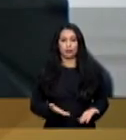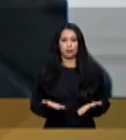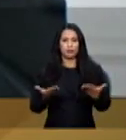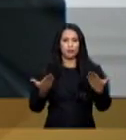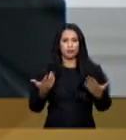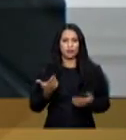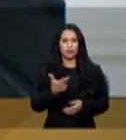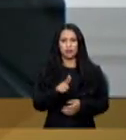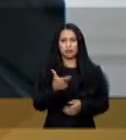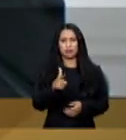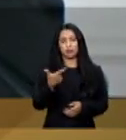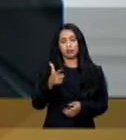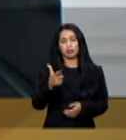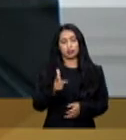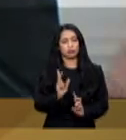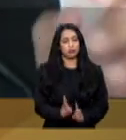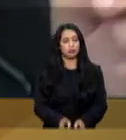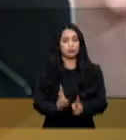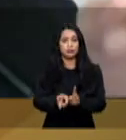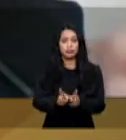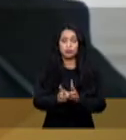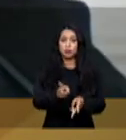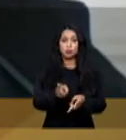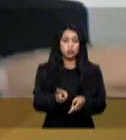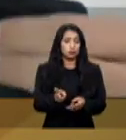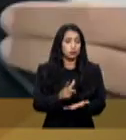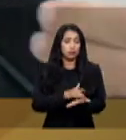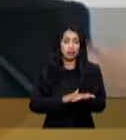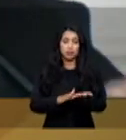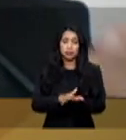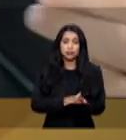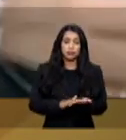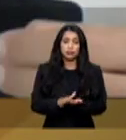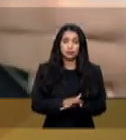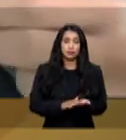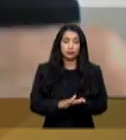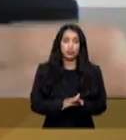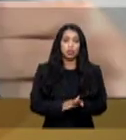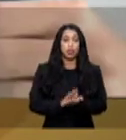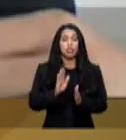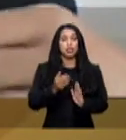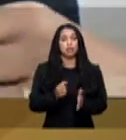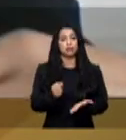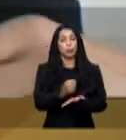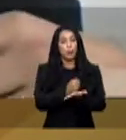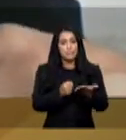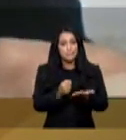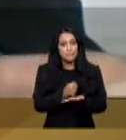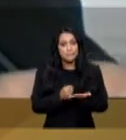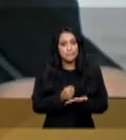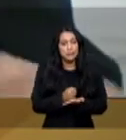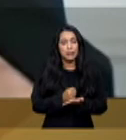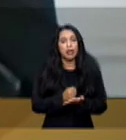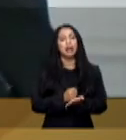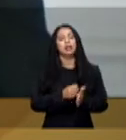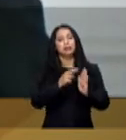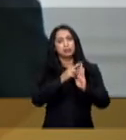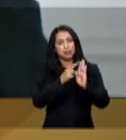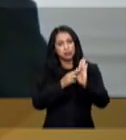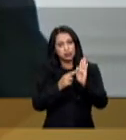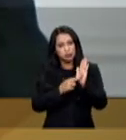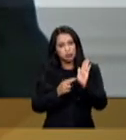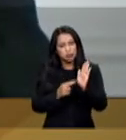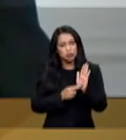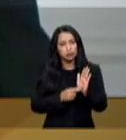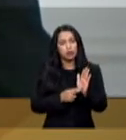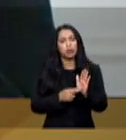nenhuma solução de continuidade. O preceito secundário do artigo 273 do Código Penal, em momento